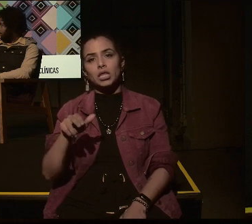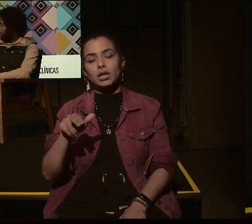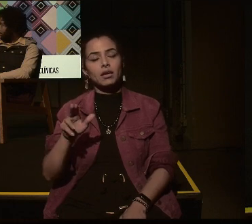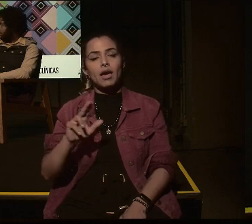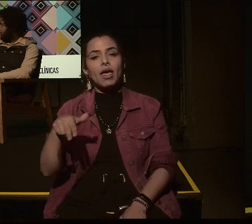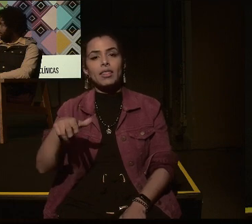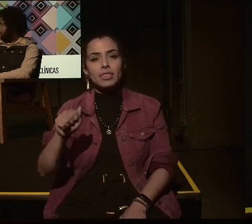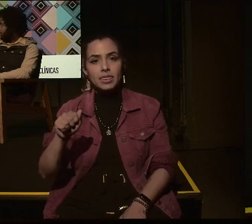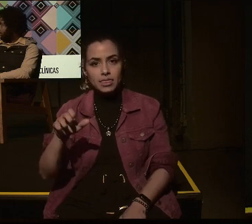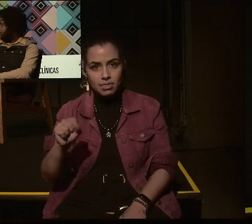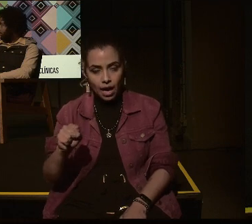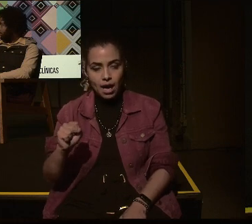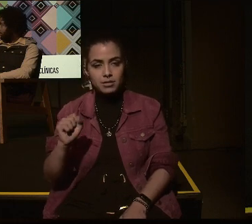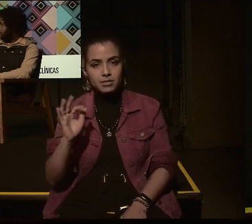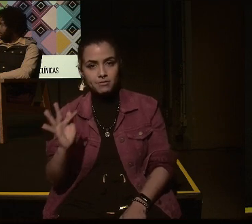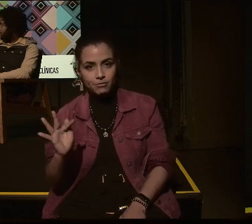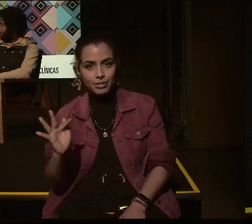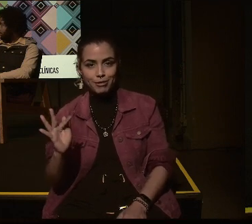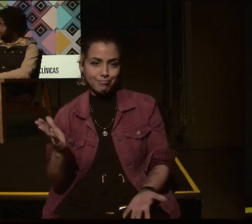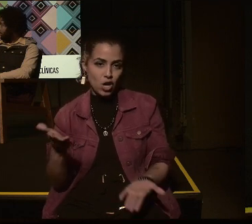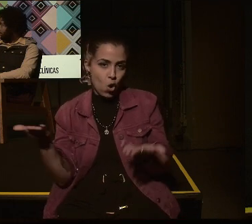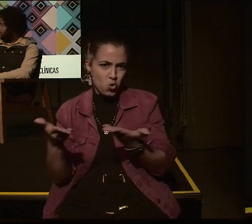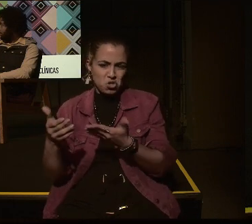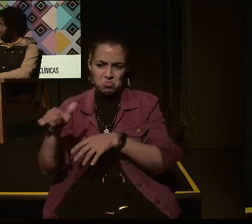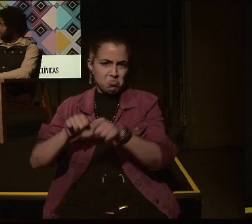NASF, as equipes